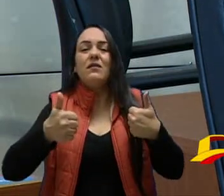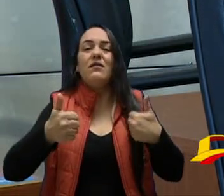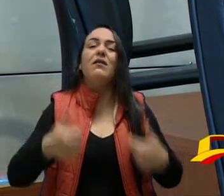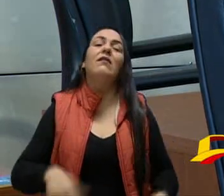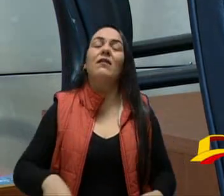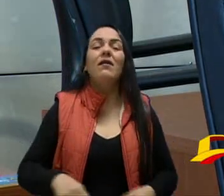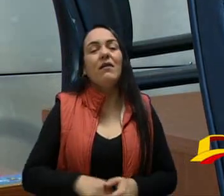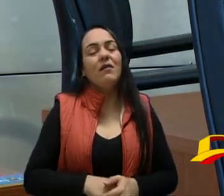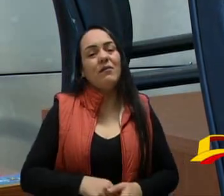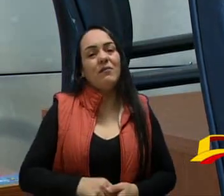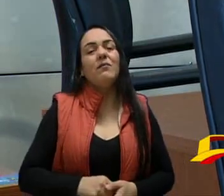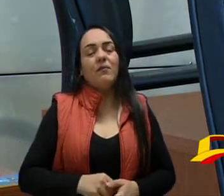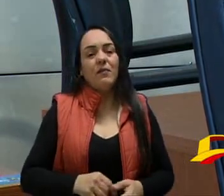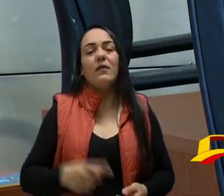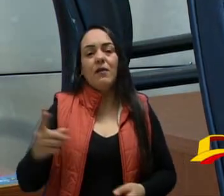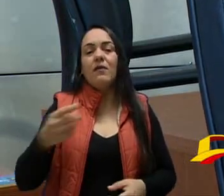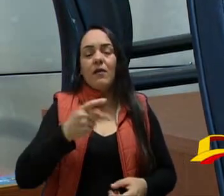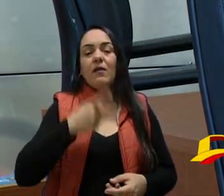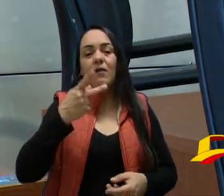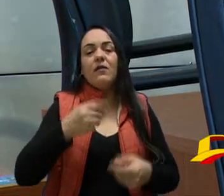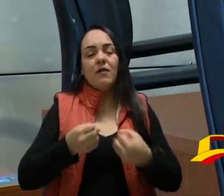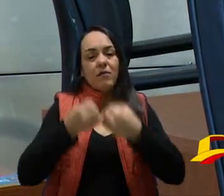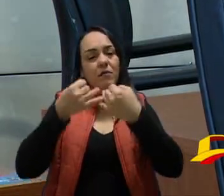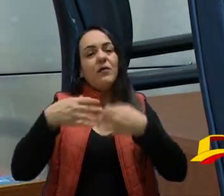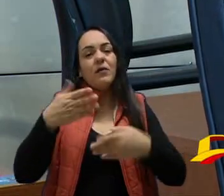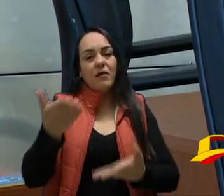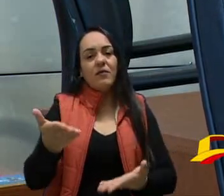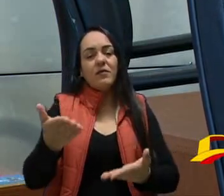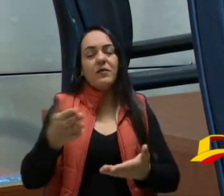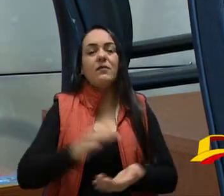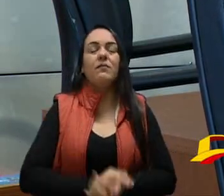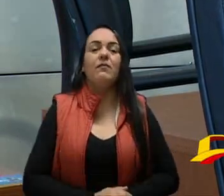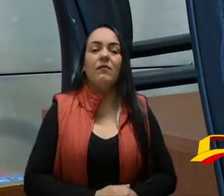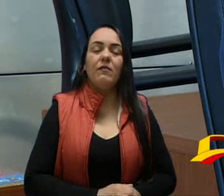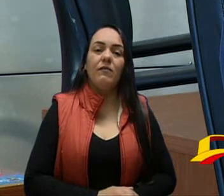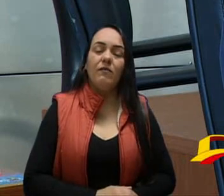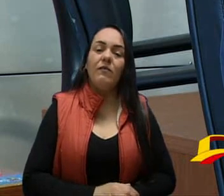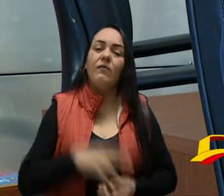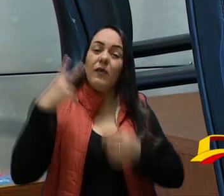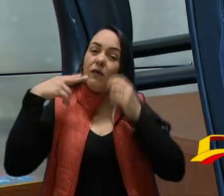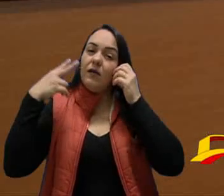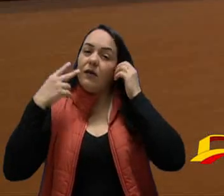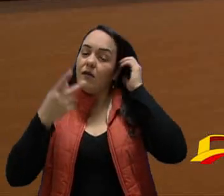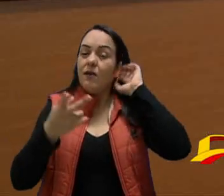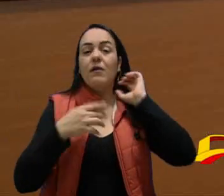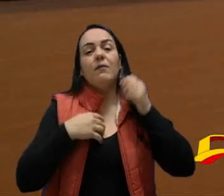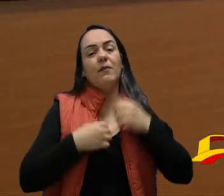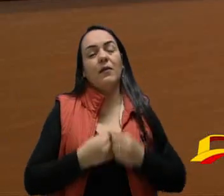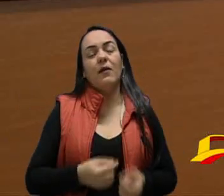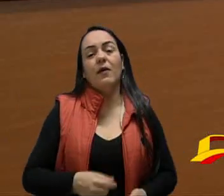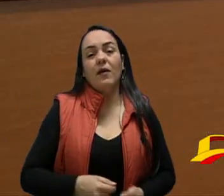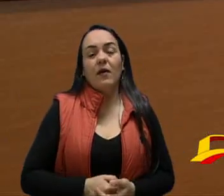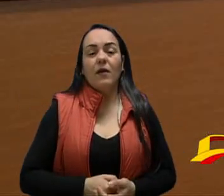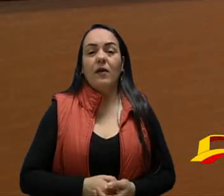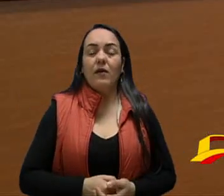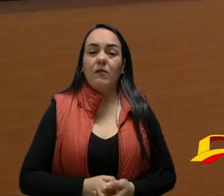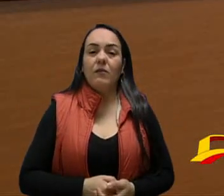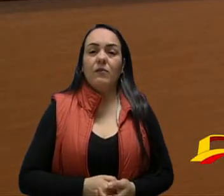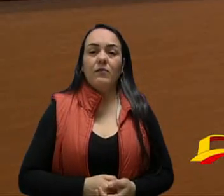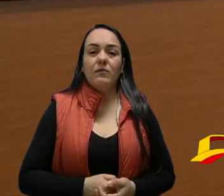relação a essa questão é isso que eu queria colocar para você abrir meu tá bom vereador é isso você me permite é por coisa